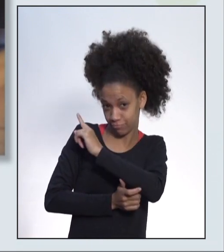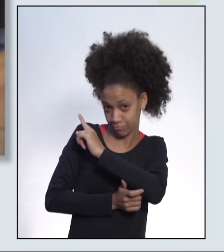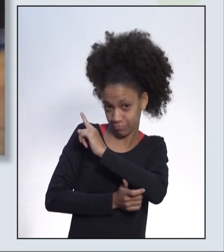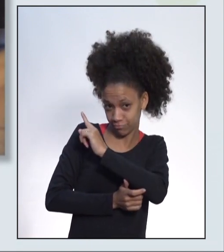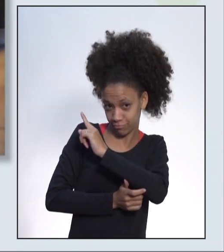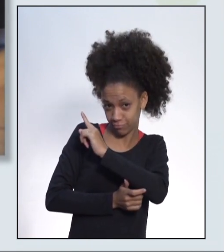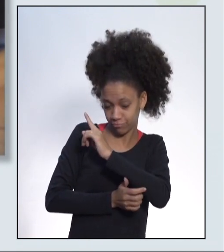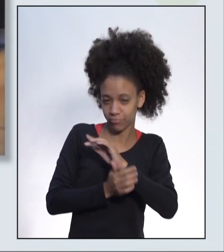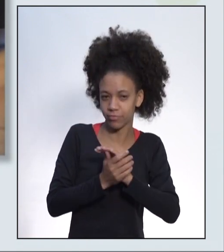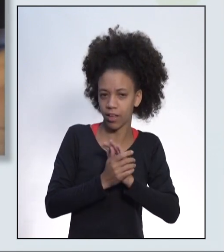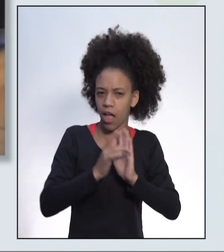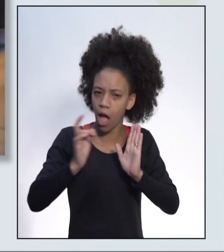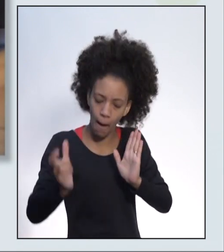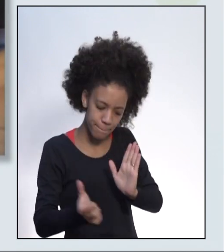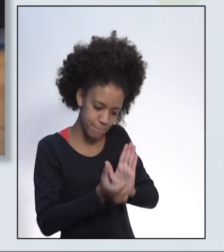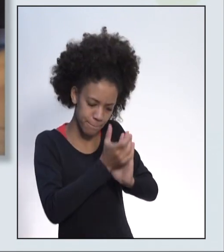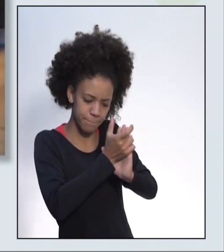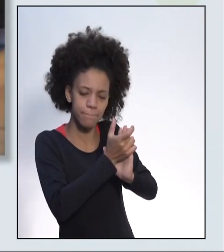E a outra aqui.